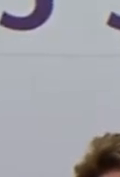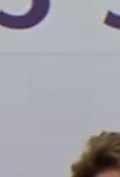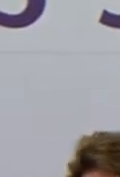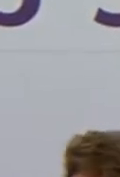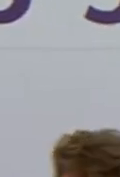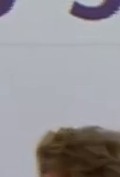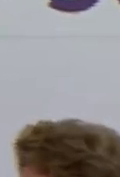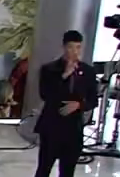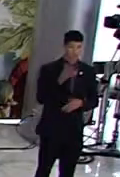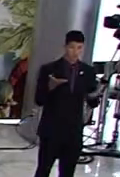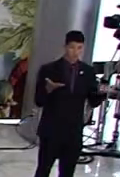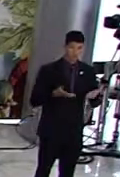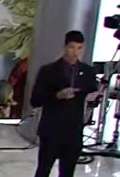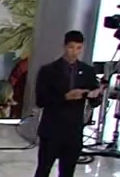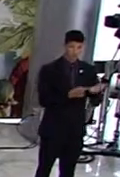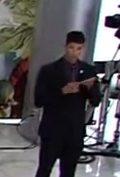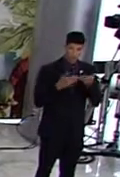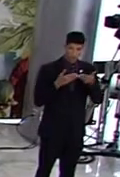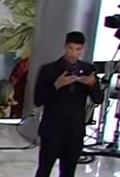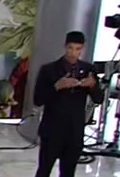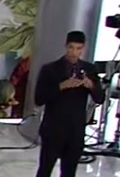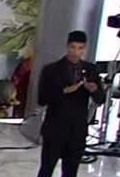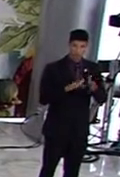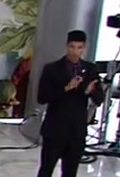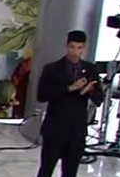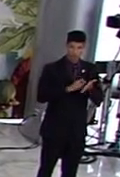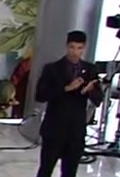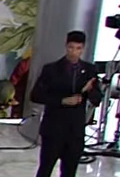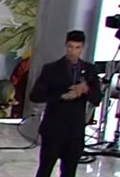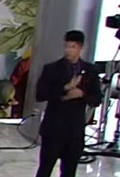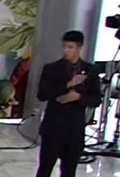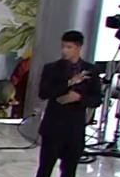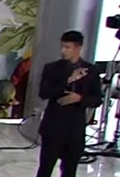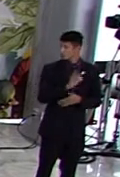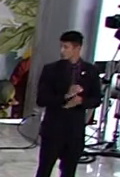Senhoras e senhores, nesse instante daremos início à assinatura de atos.